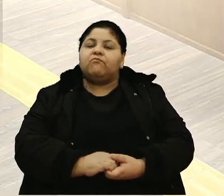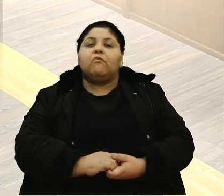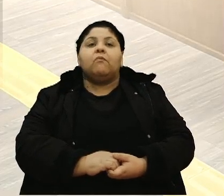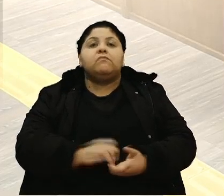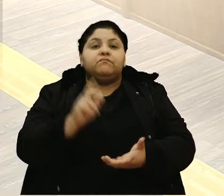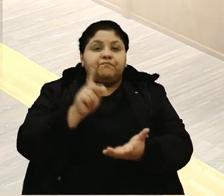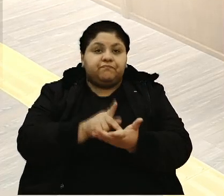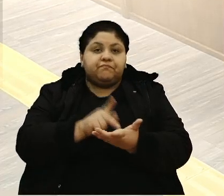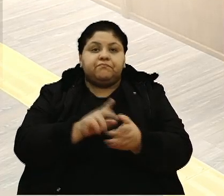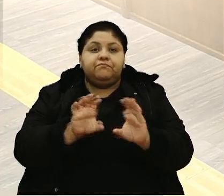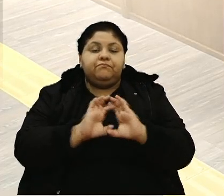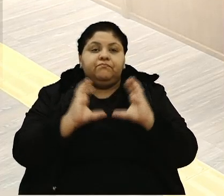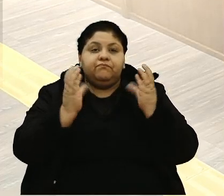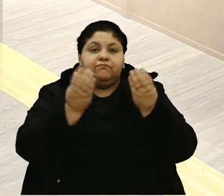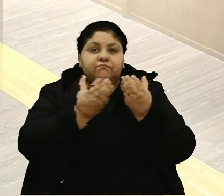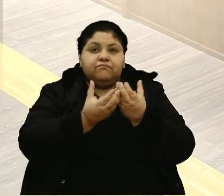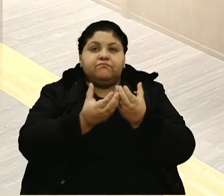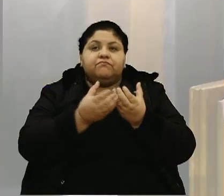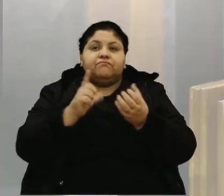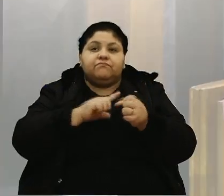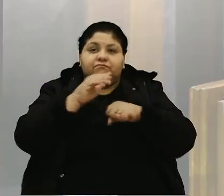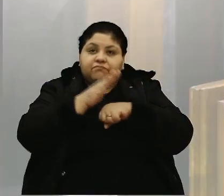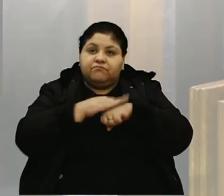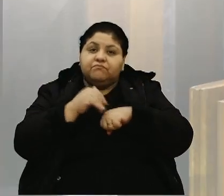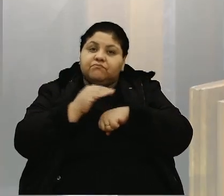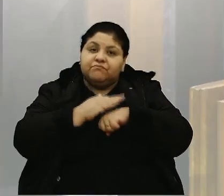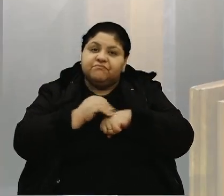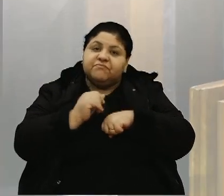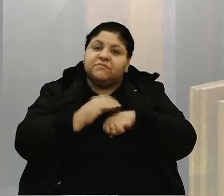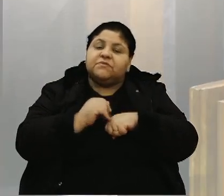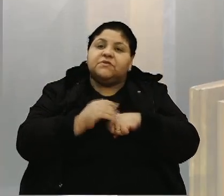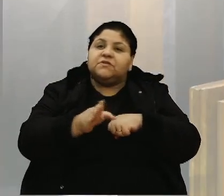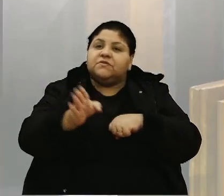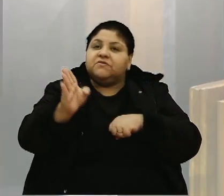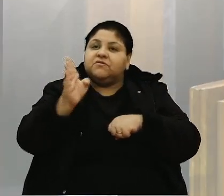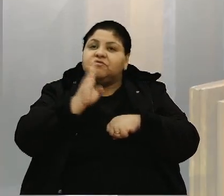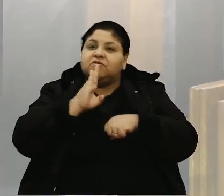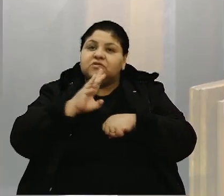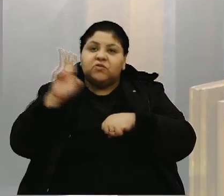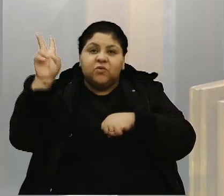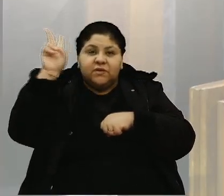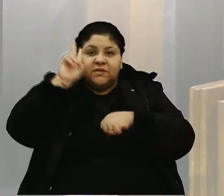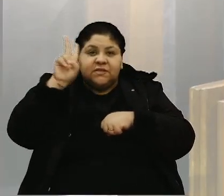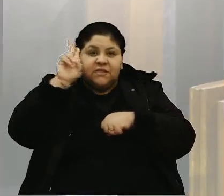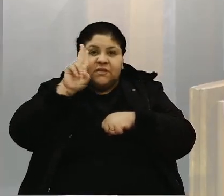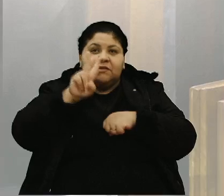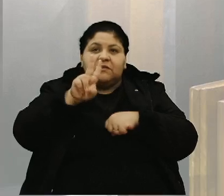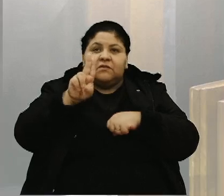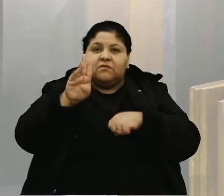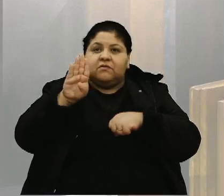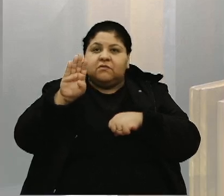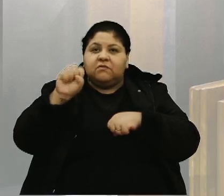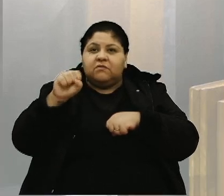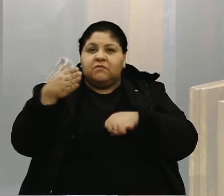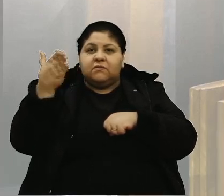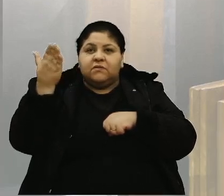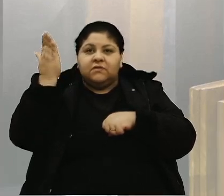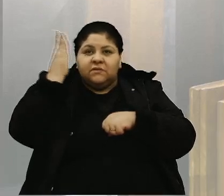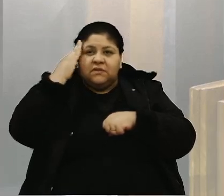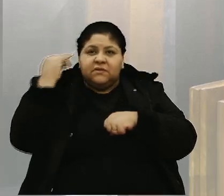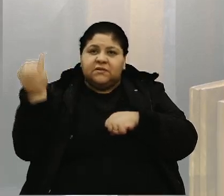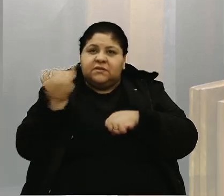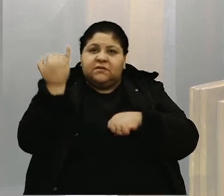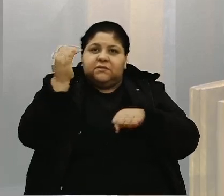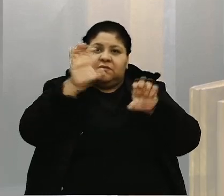isso. A comunidade aí do bairro tem um carinho especial, conhece o histórico da UBS, sabe o quanto é importante para a própria